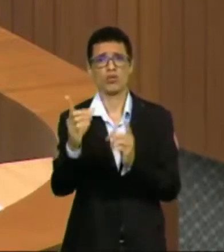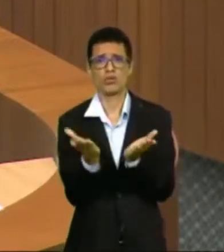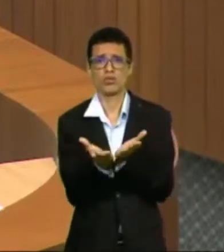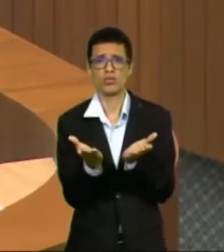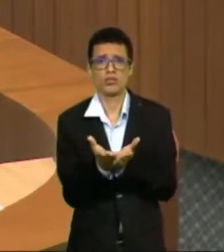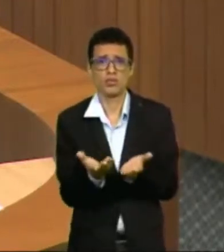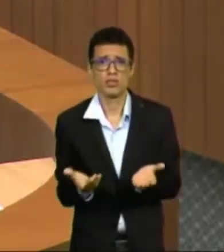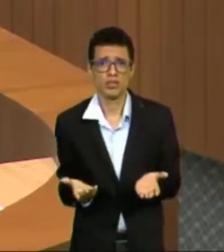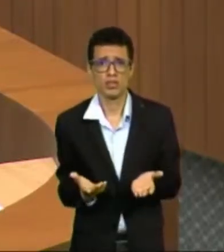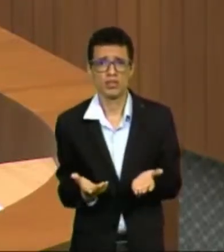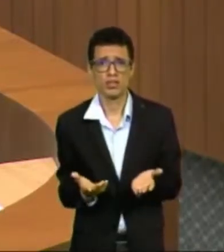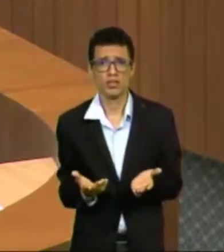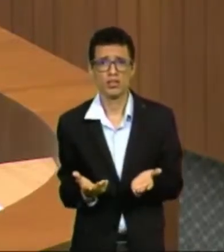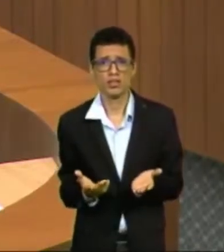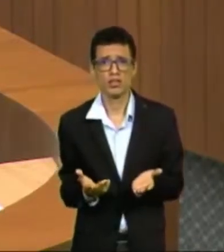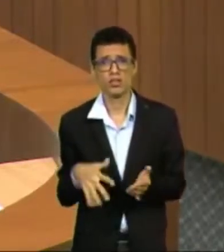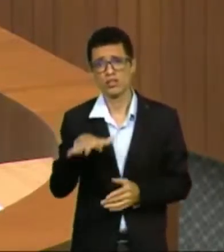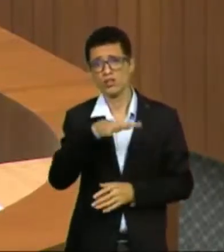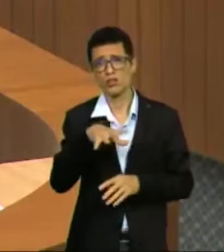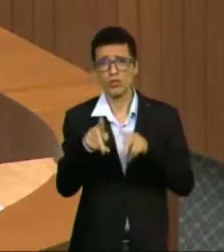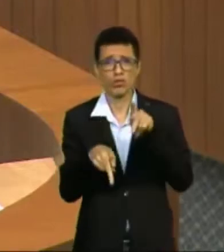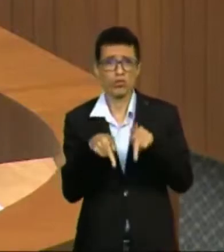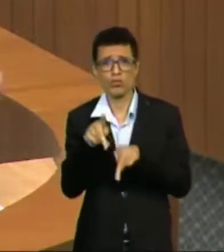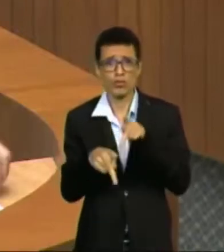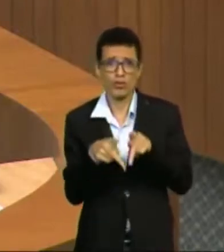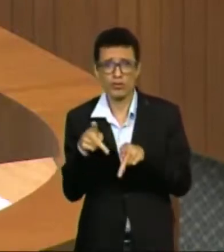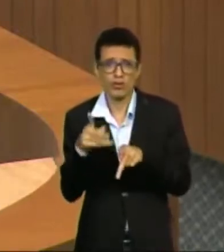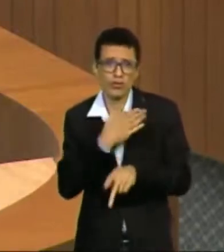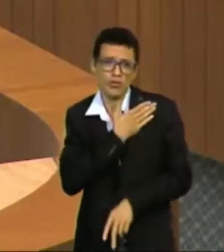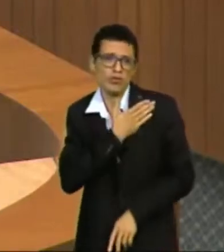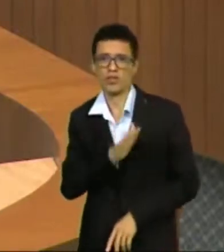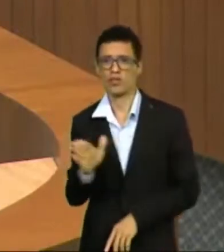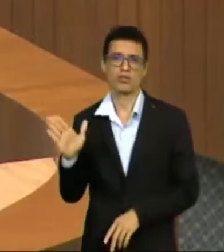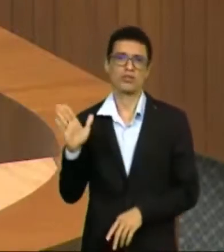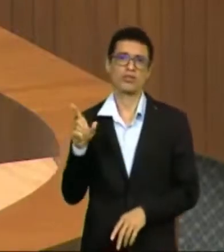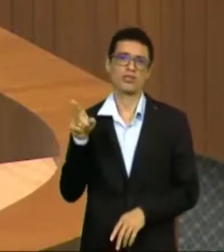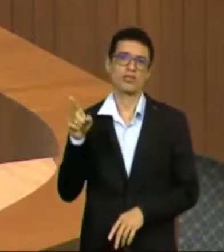São essas minhas palavras, senhora presidente, e a Deus seja a glória.